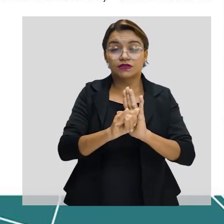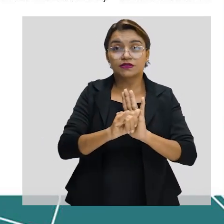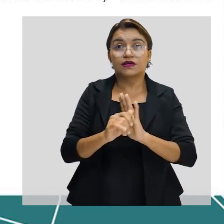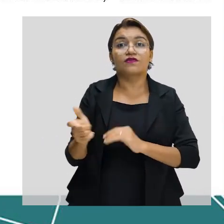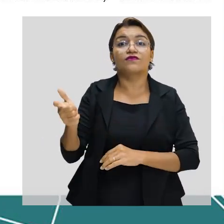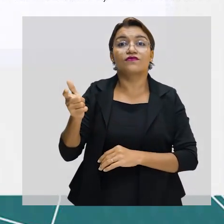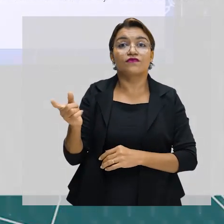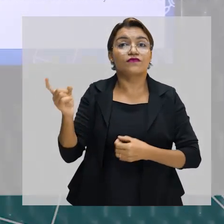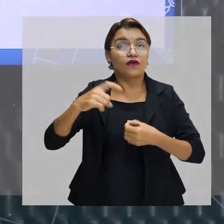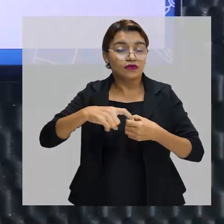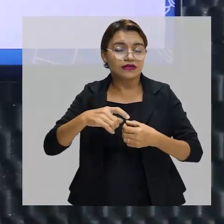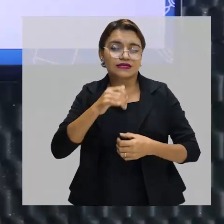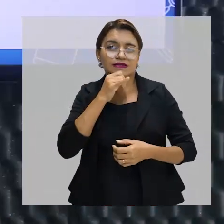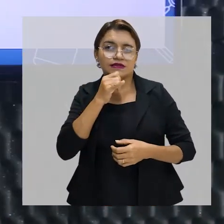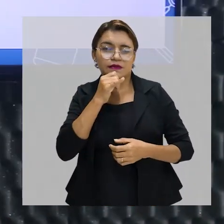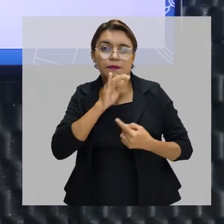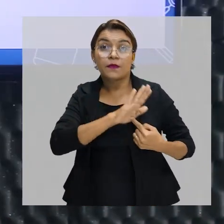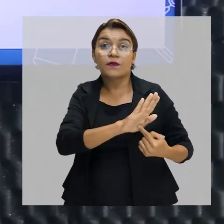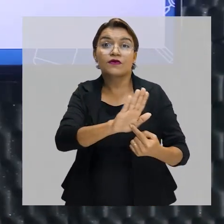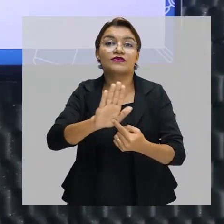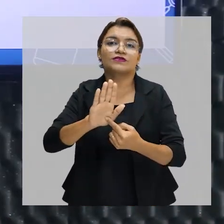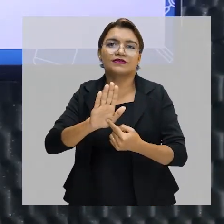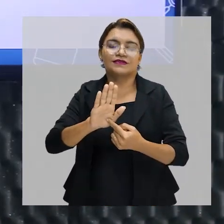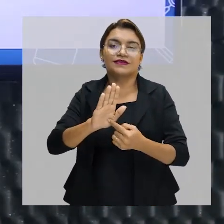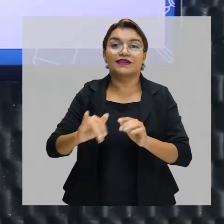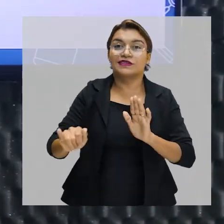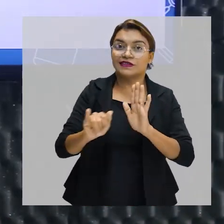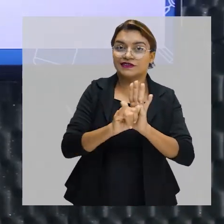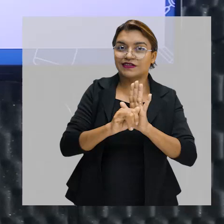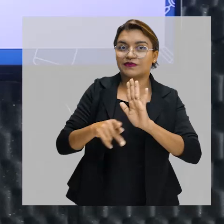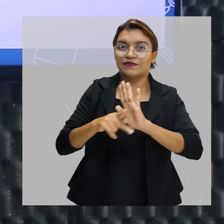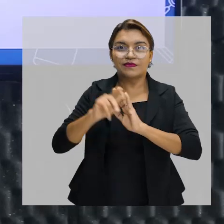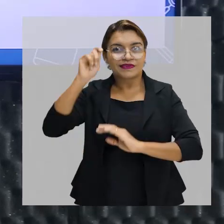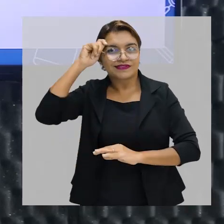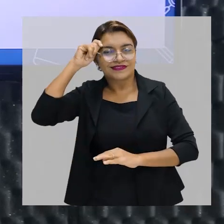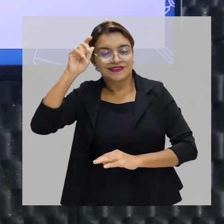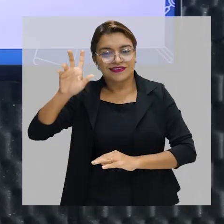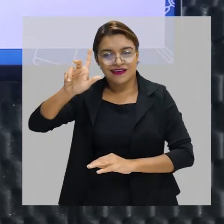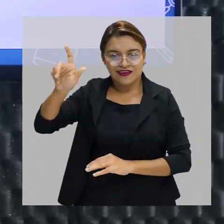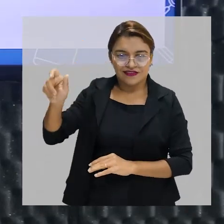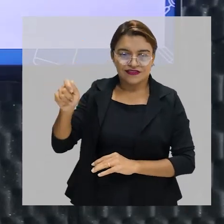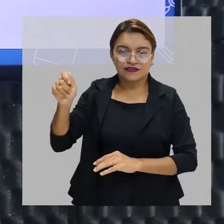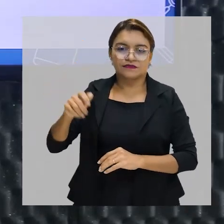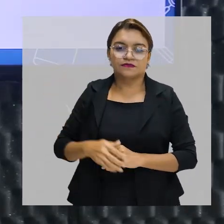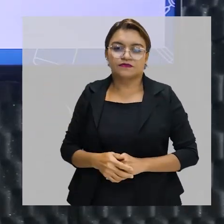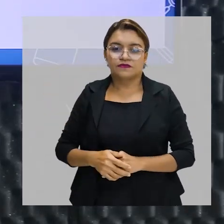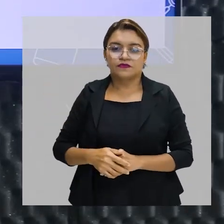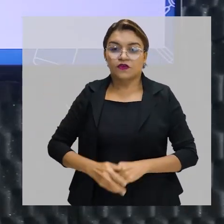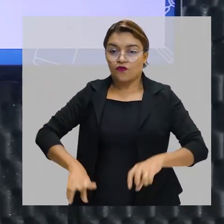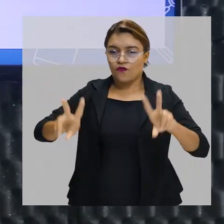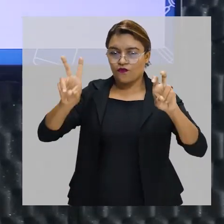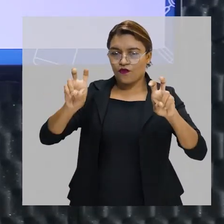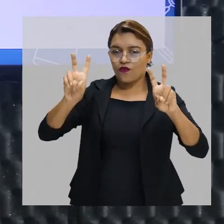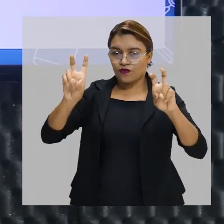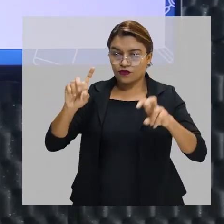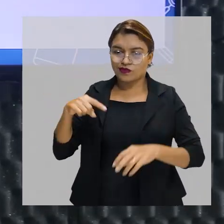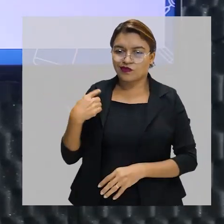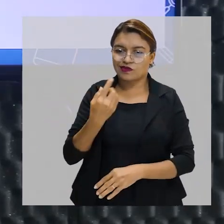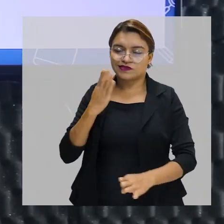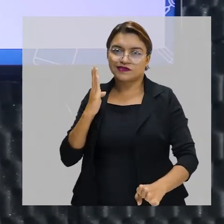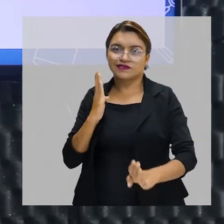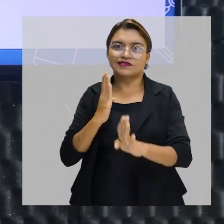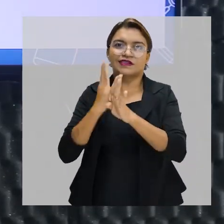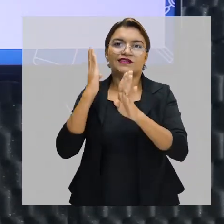quem? Identidade africana. Sob o lema Vamos descobrir